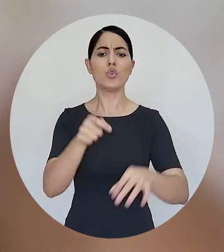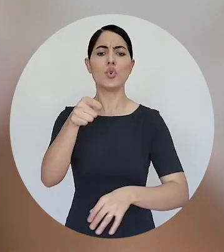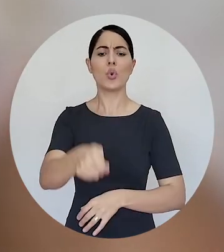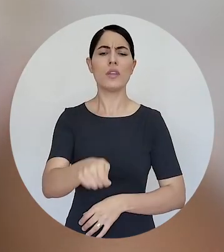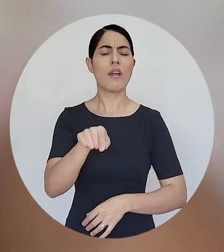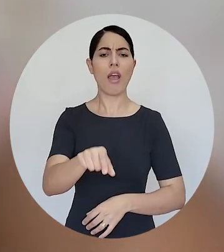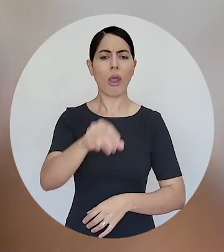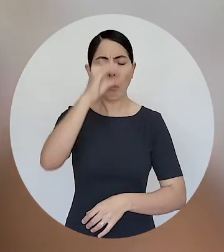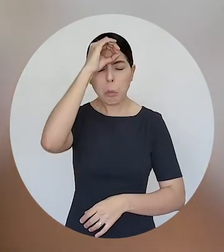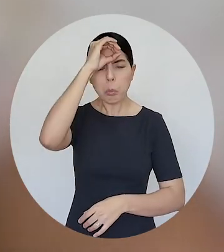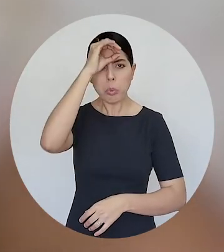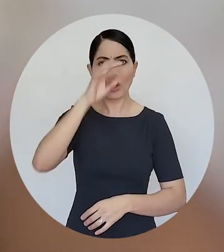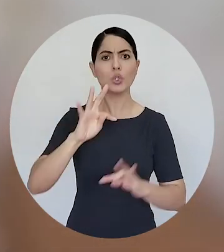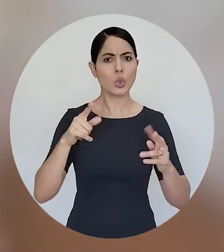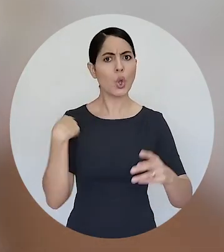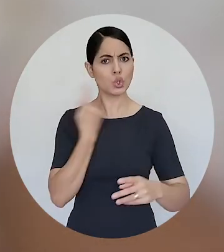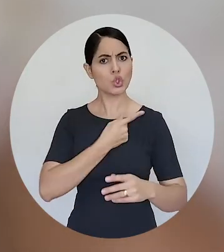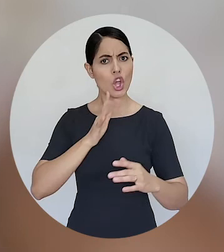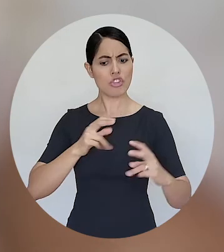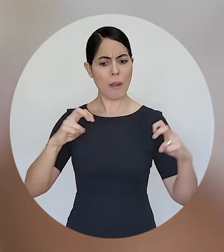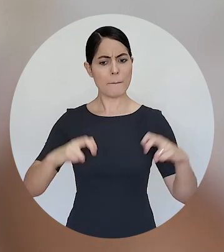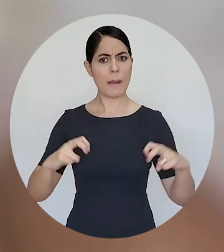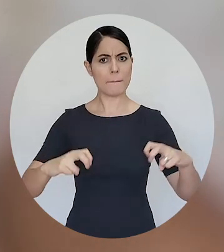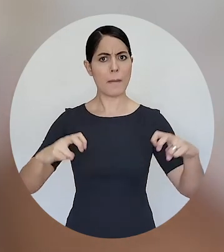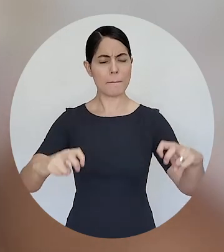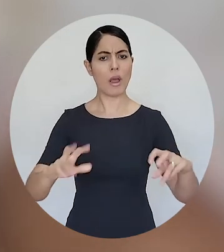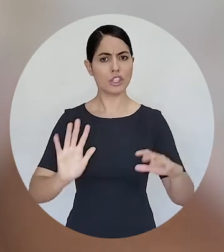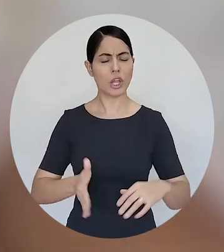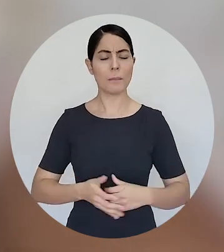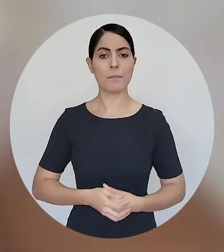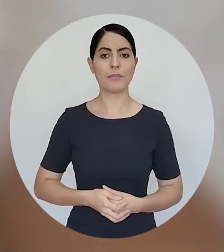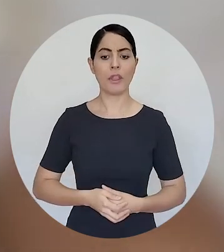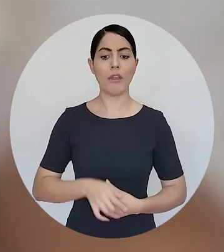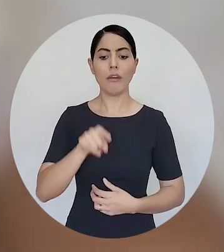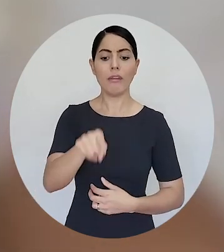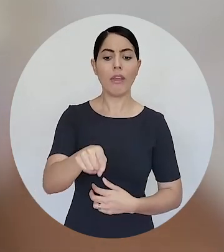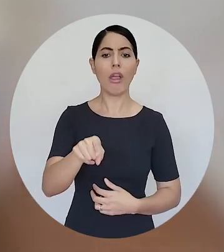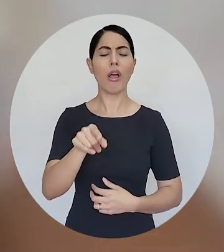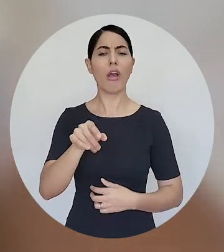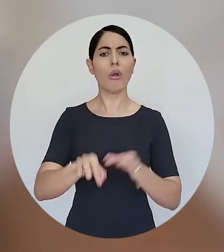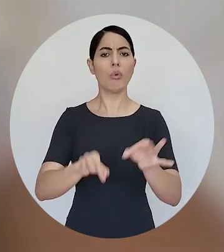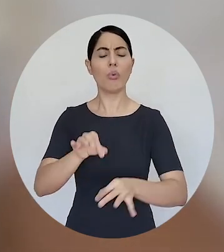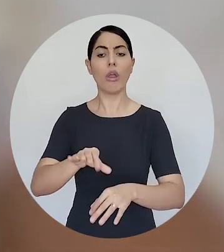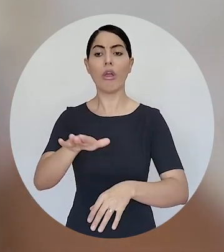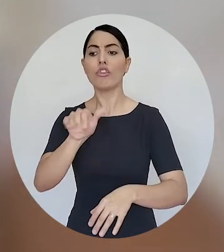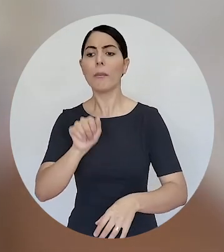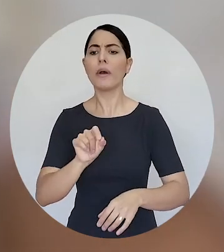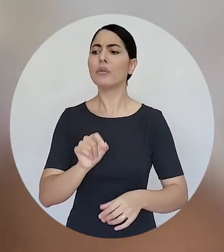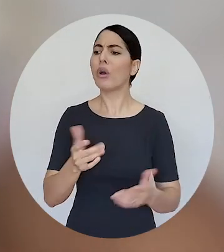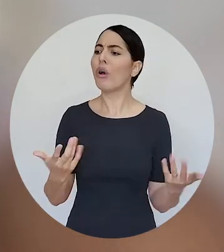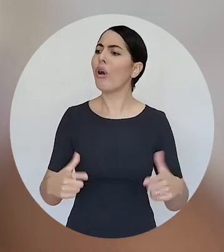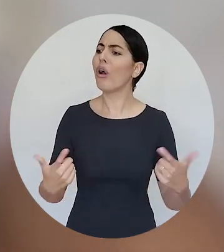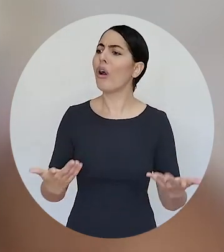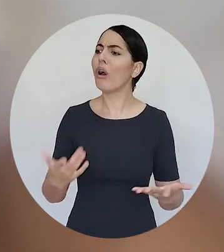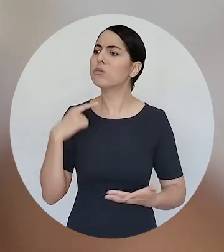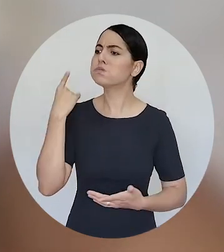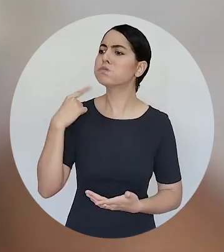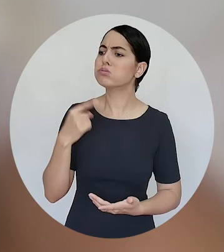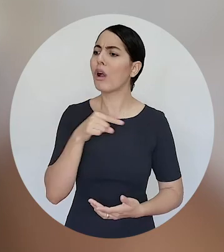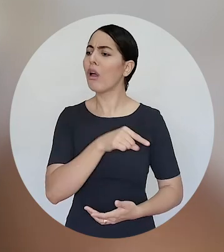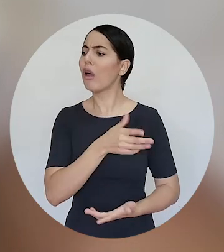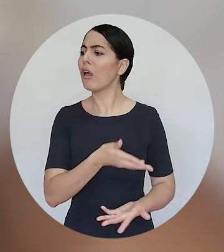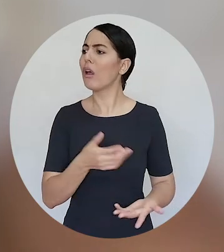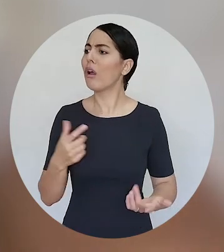leiga, depois de estarmos todas e todos sentados, permaneceu fazendo o pregão, chamando